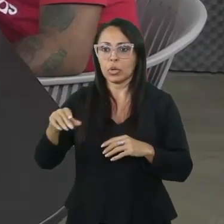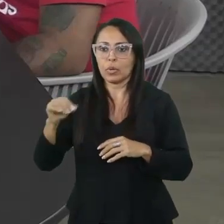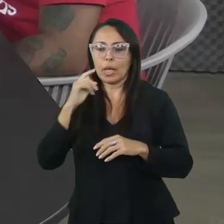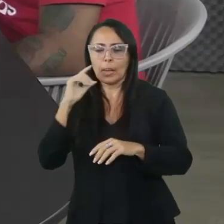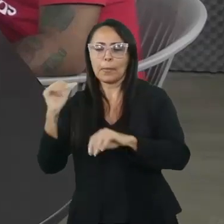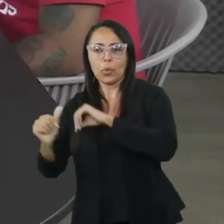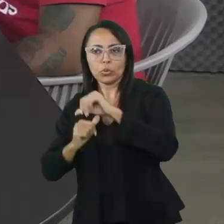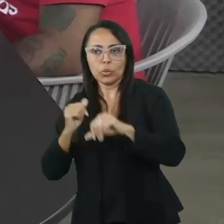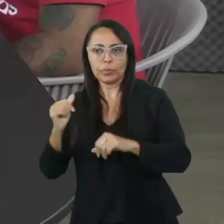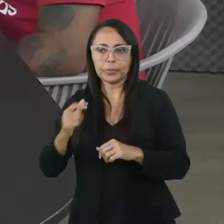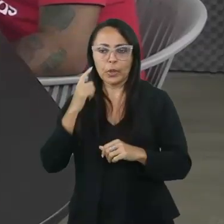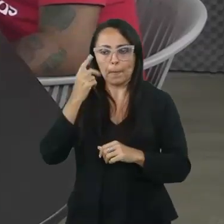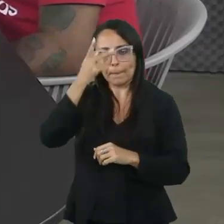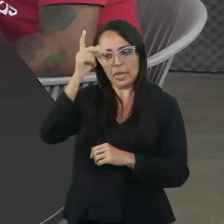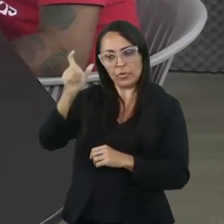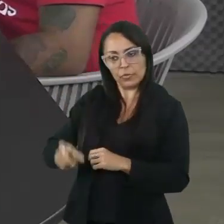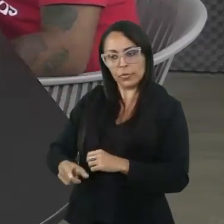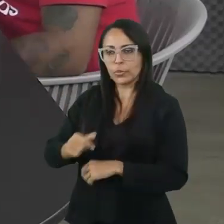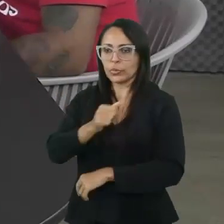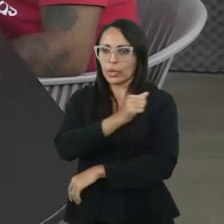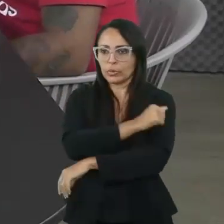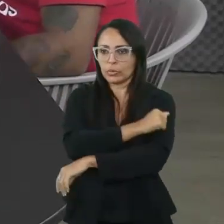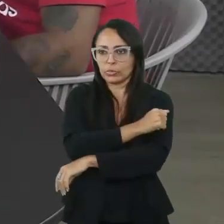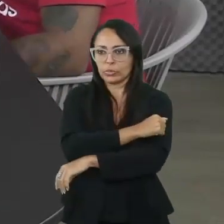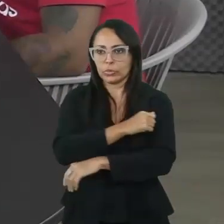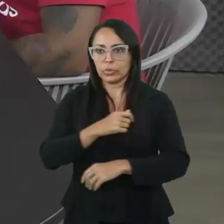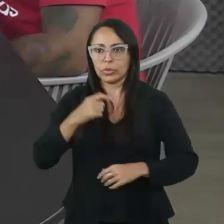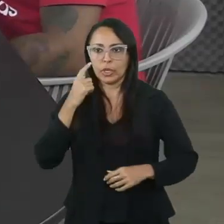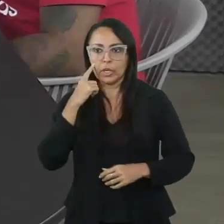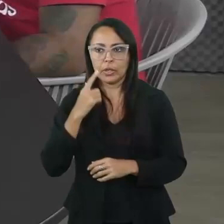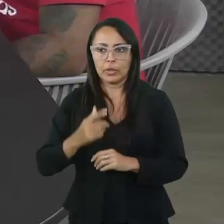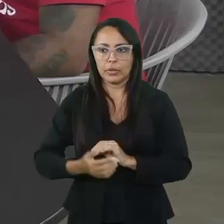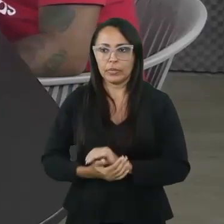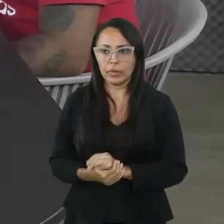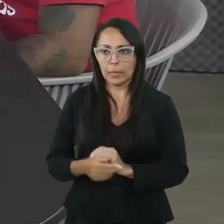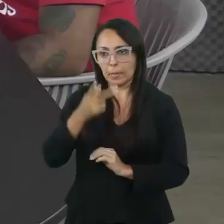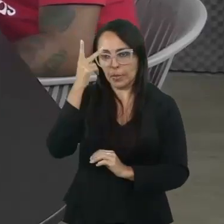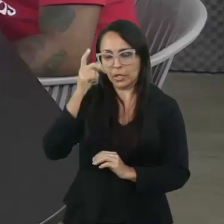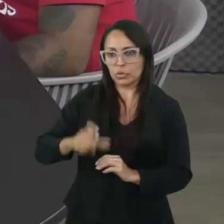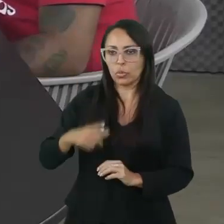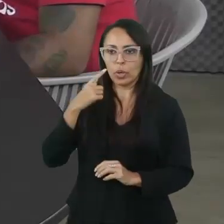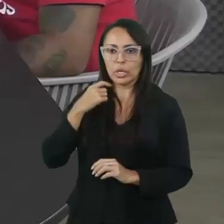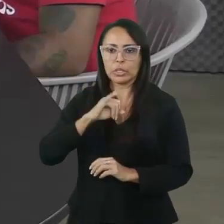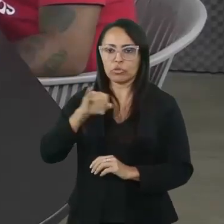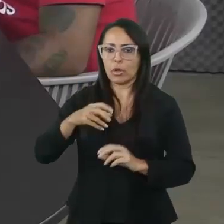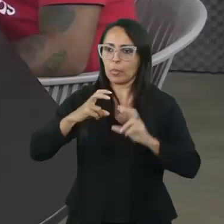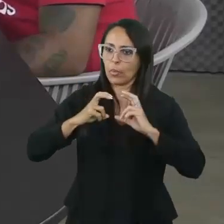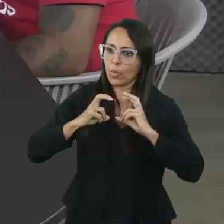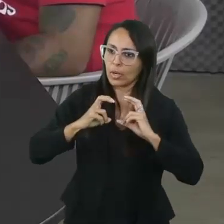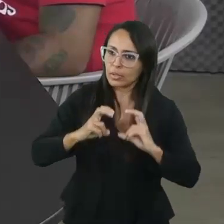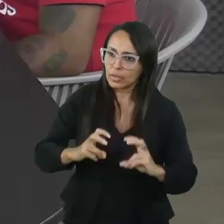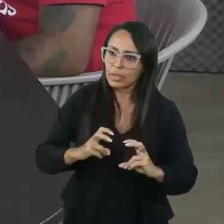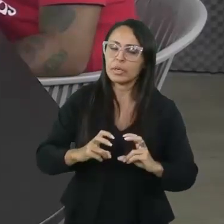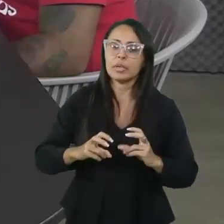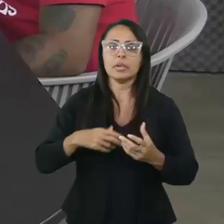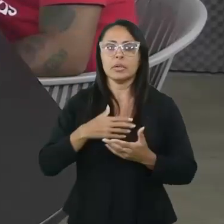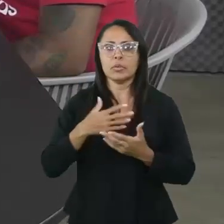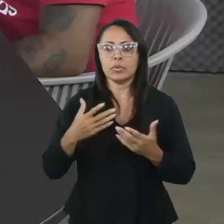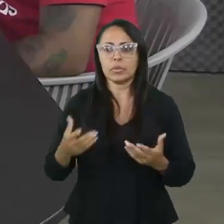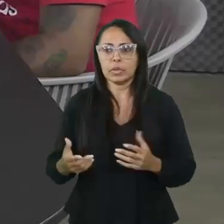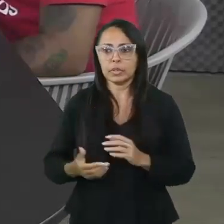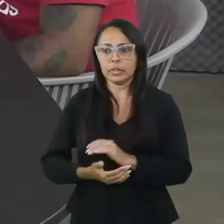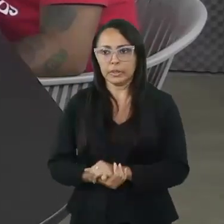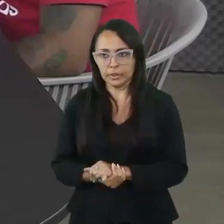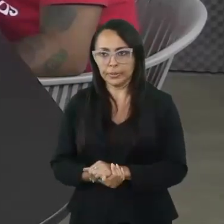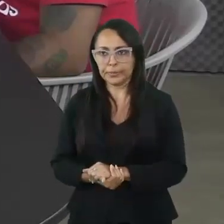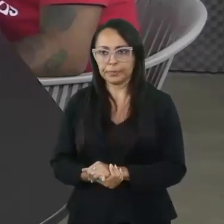seu alunado. Claro, vem gente de fora para fazer um curso que só tem lá. Exato, vem muito. De Jaboatão, tem vários alunos de Jaboatão, que é só pegar a reta, né?